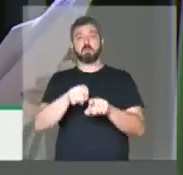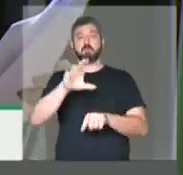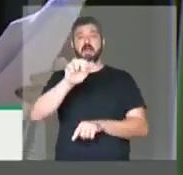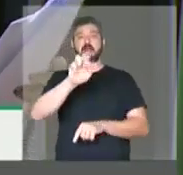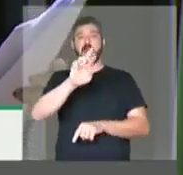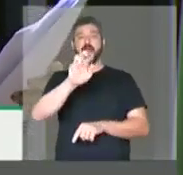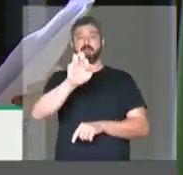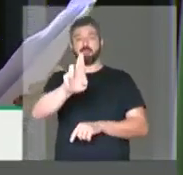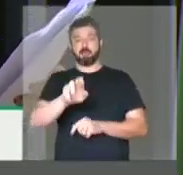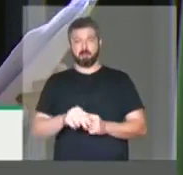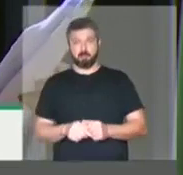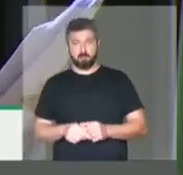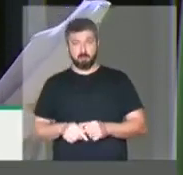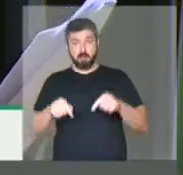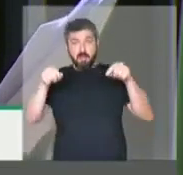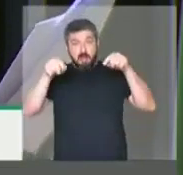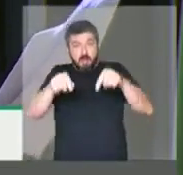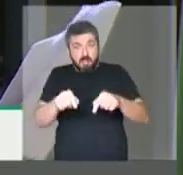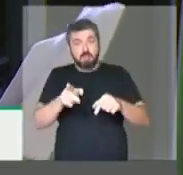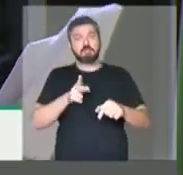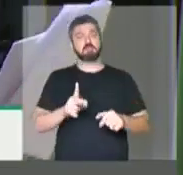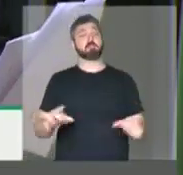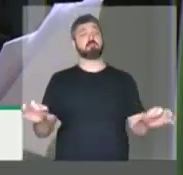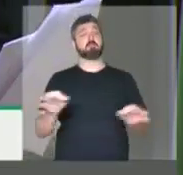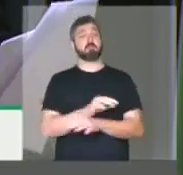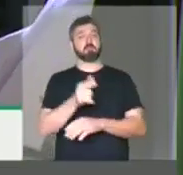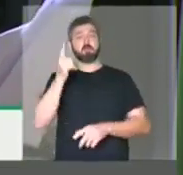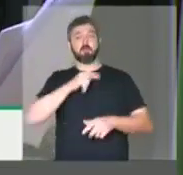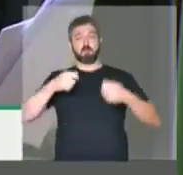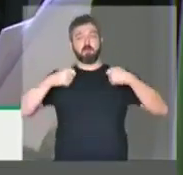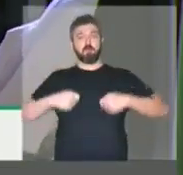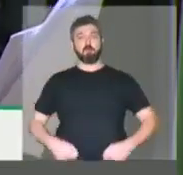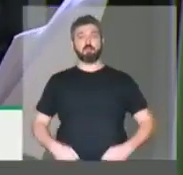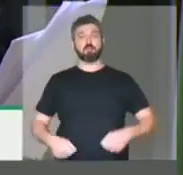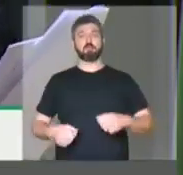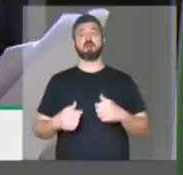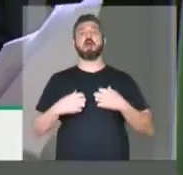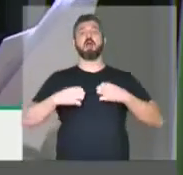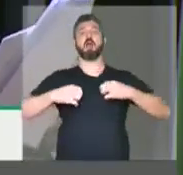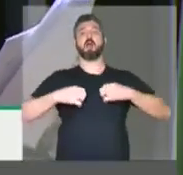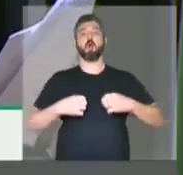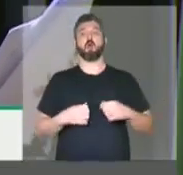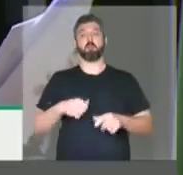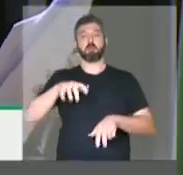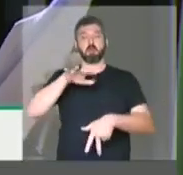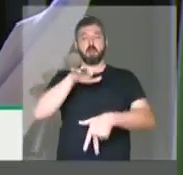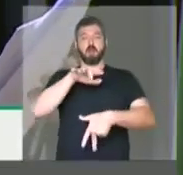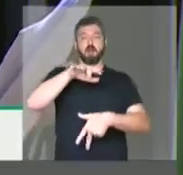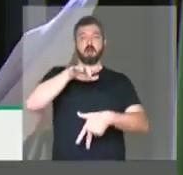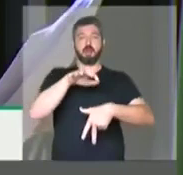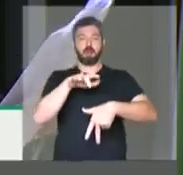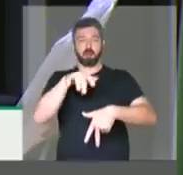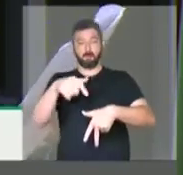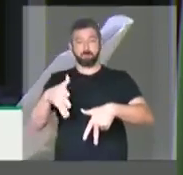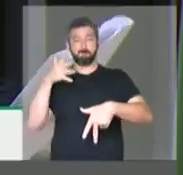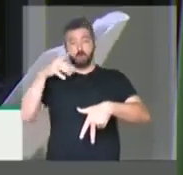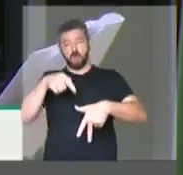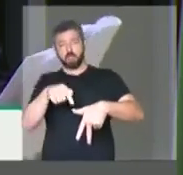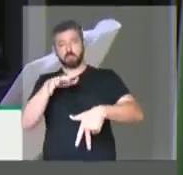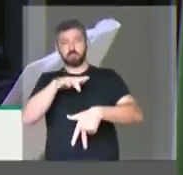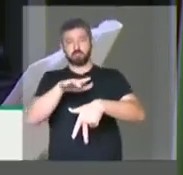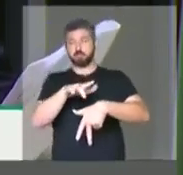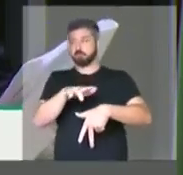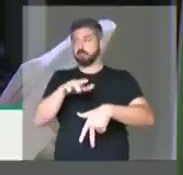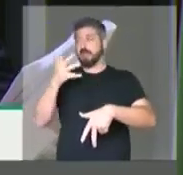dos alvos, estes sempre prontos a vestir a fantasia de ventríloco político das